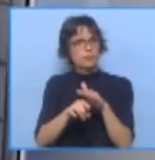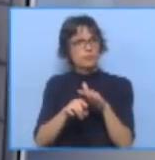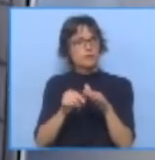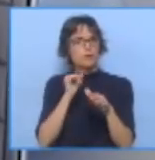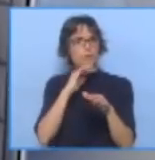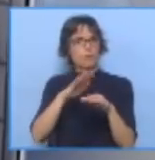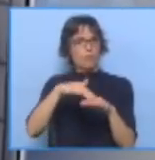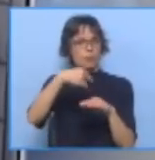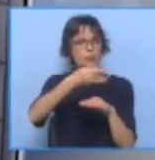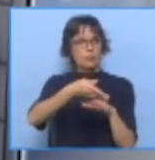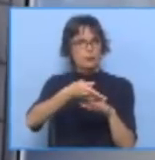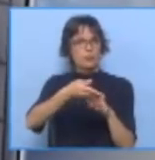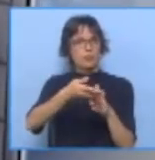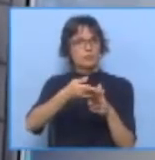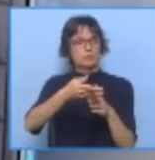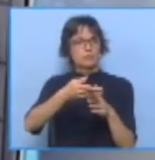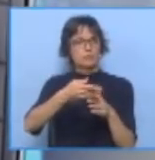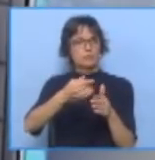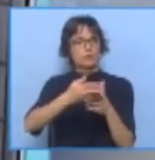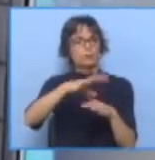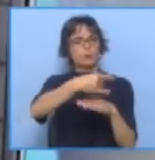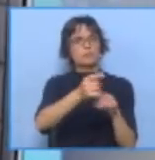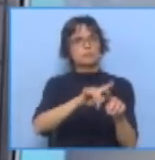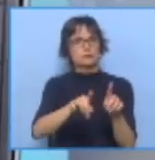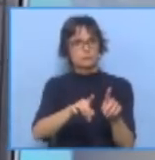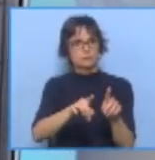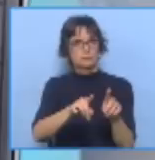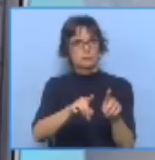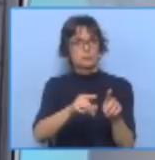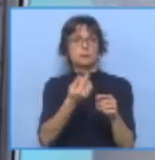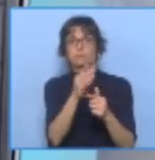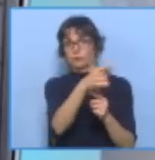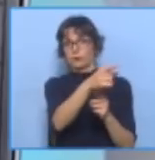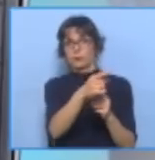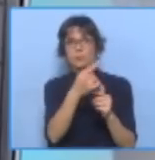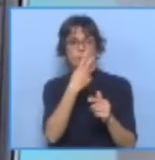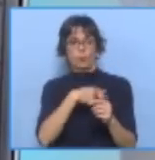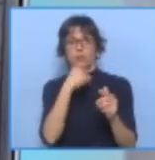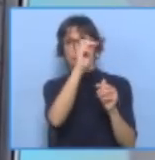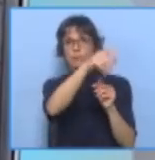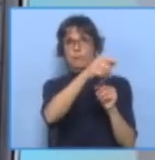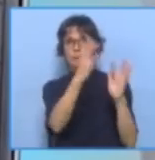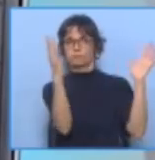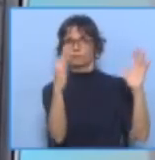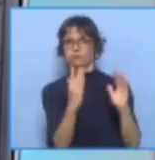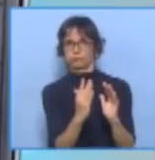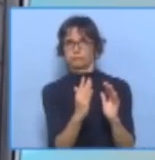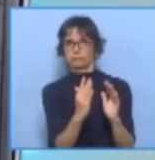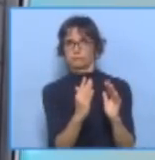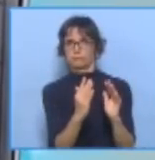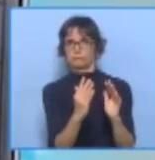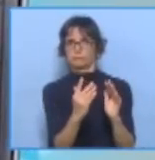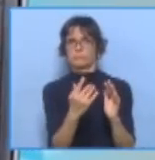isto que o Paulo acaba de dizer, a diminuição, mas alguns desses aspectos são também de